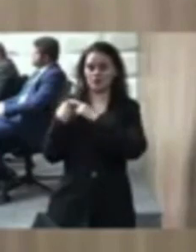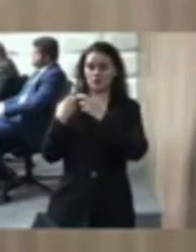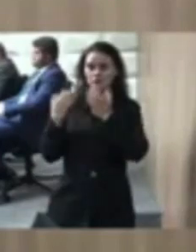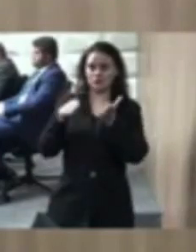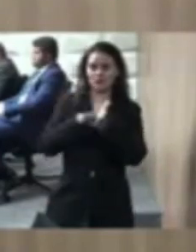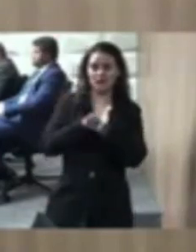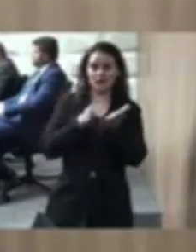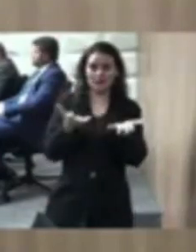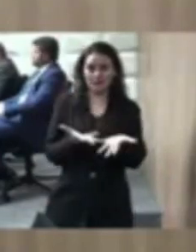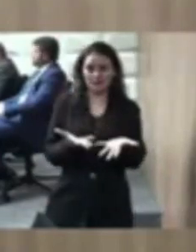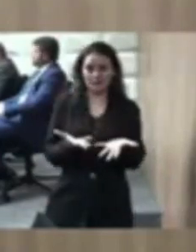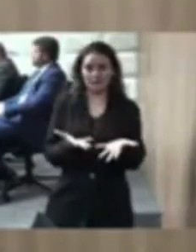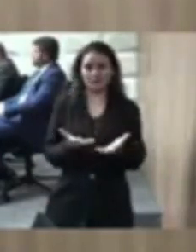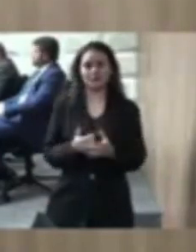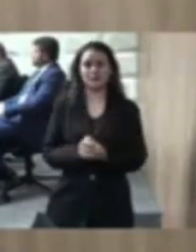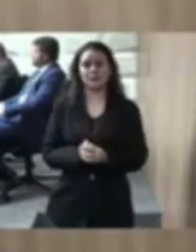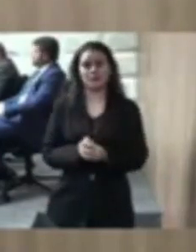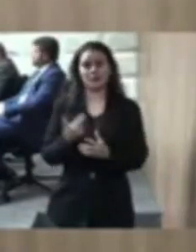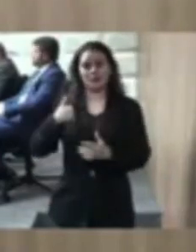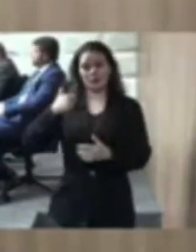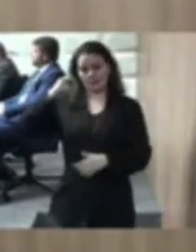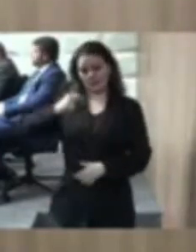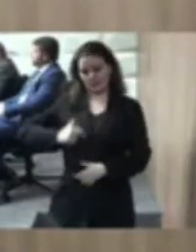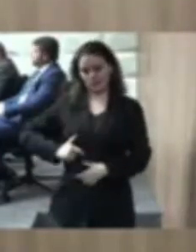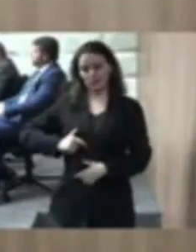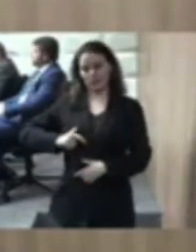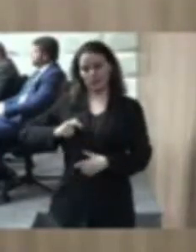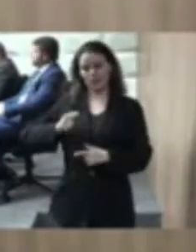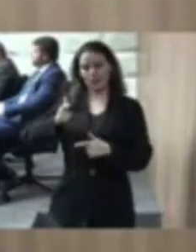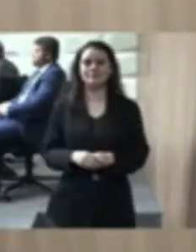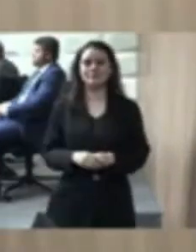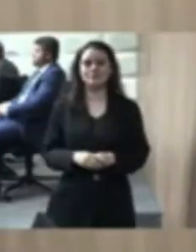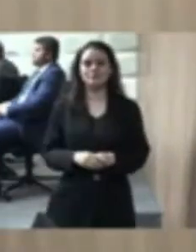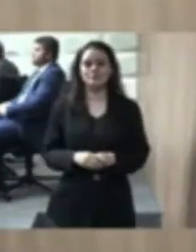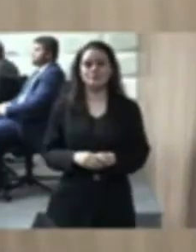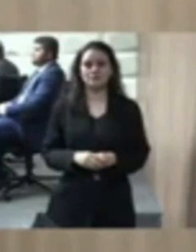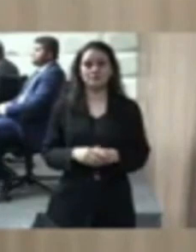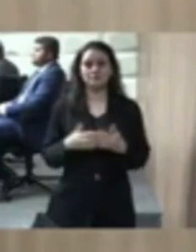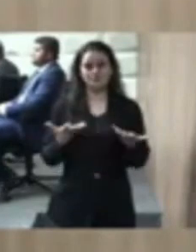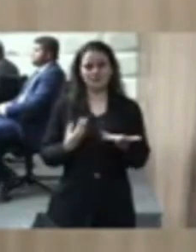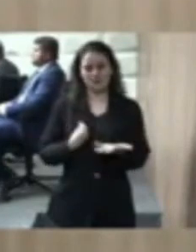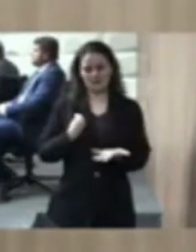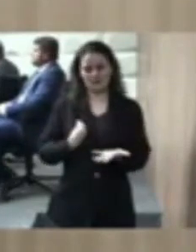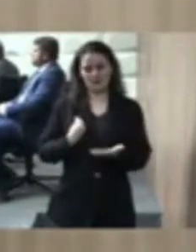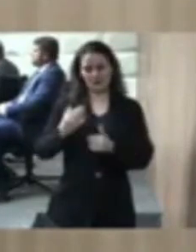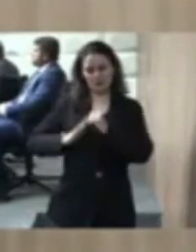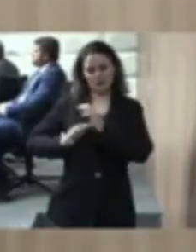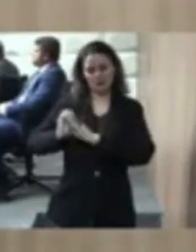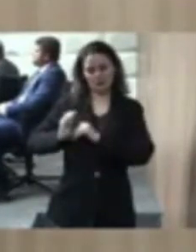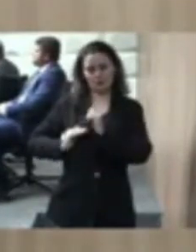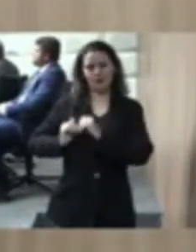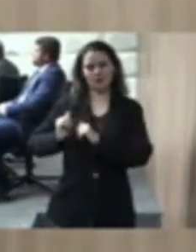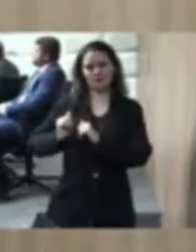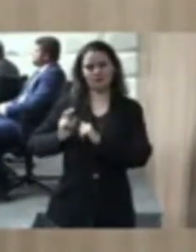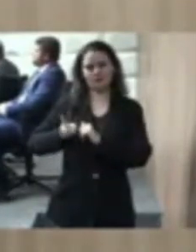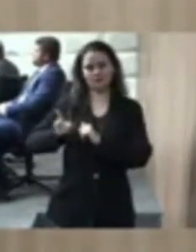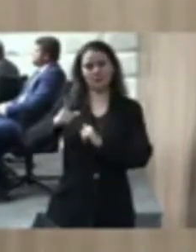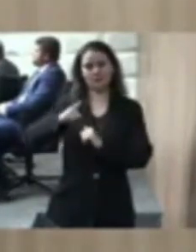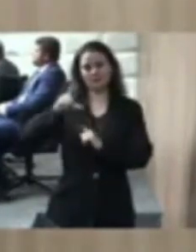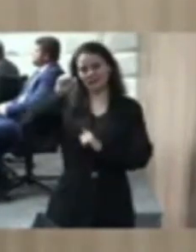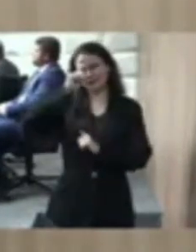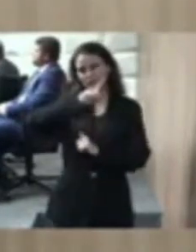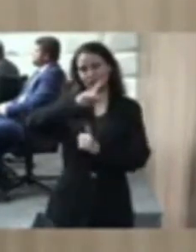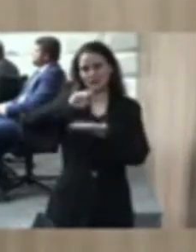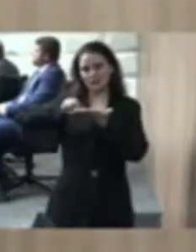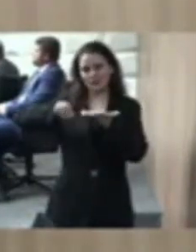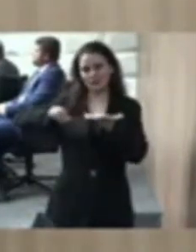minha formação como pessoa até a minha formação acadêmica e profissional, muito obrigado. Minha vida profissional sempre foi cercada de grandes desafios,